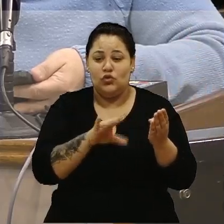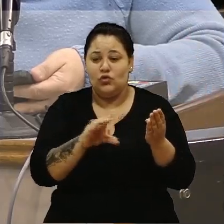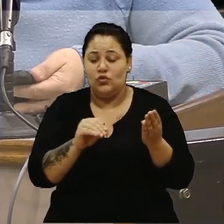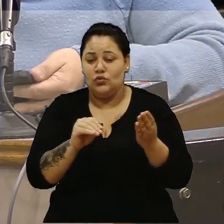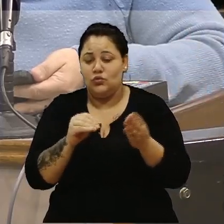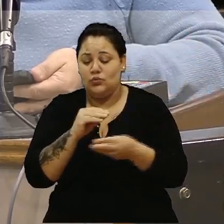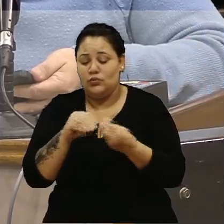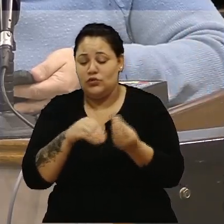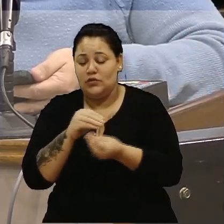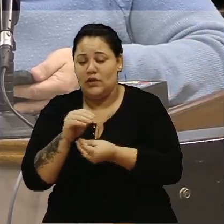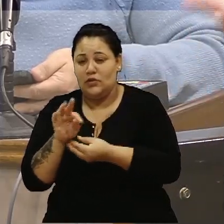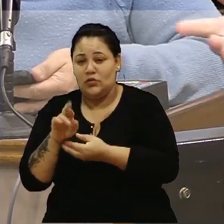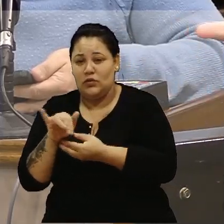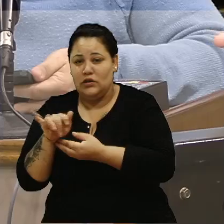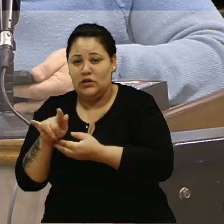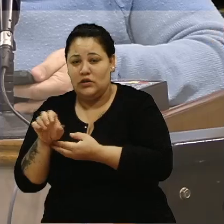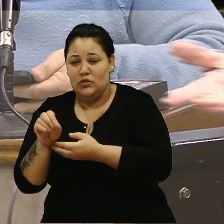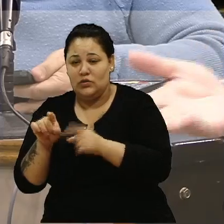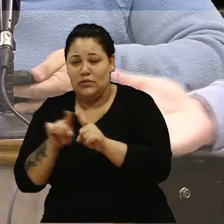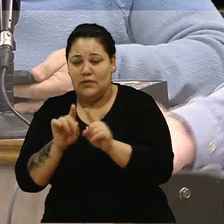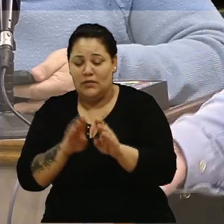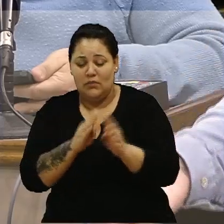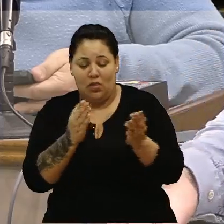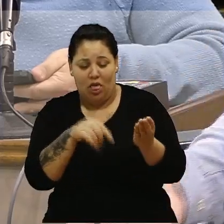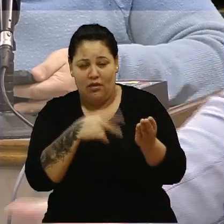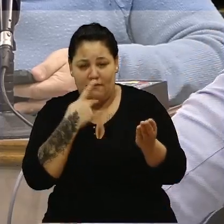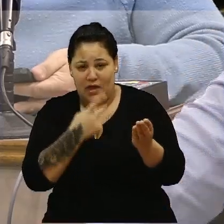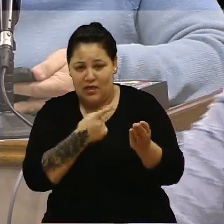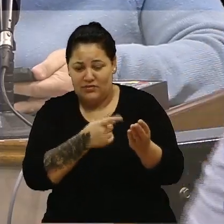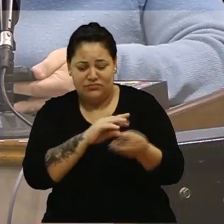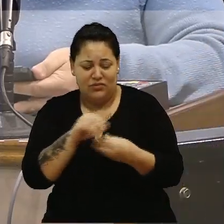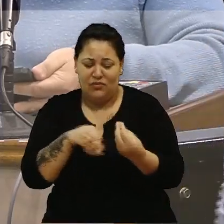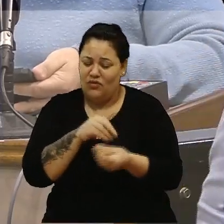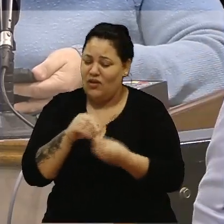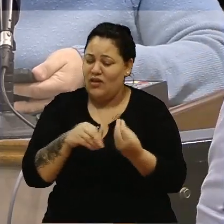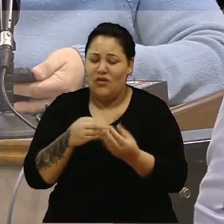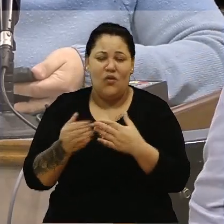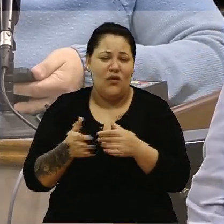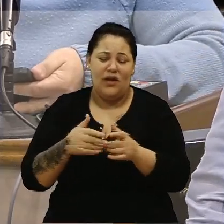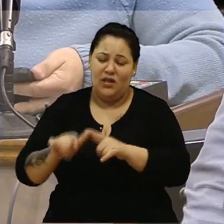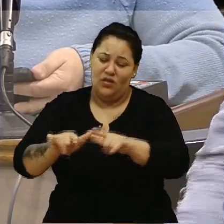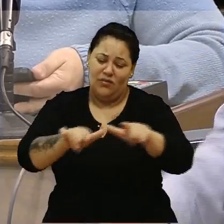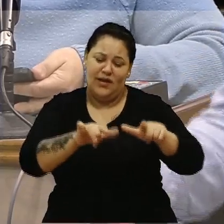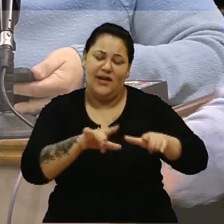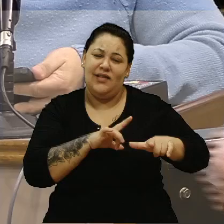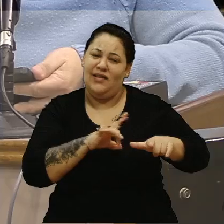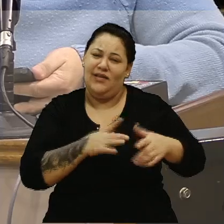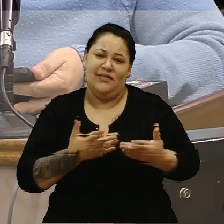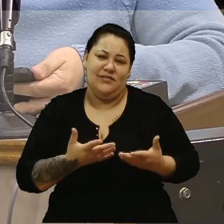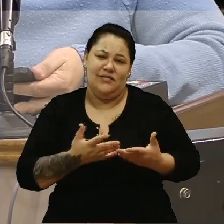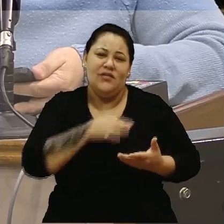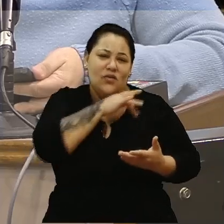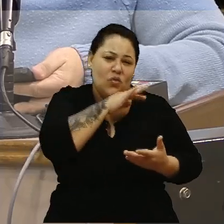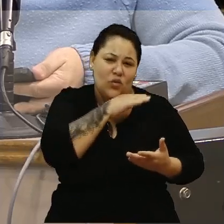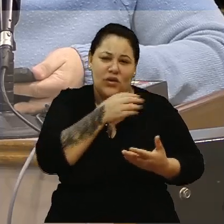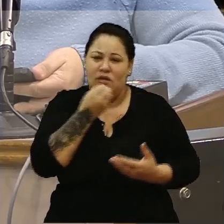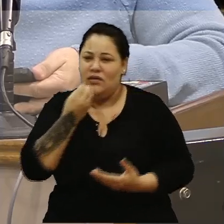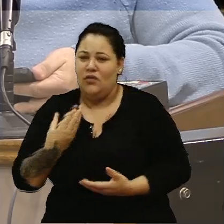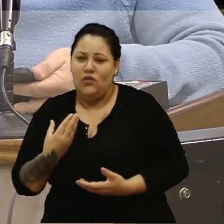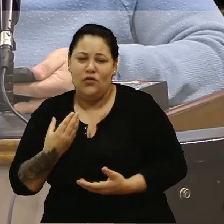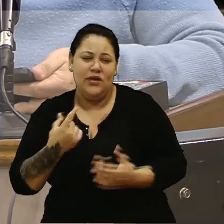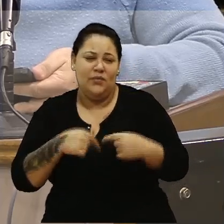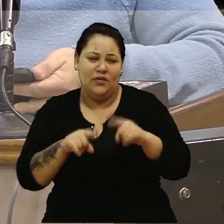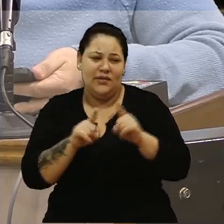religiões, nas igrejas, seja na CBF, na polícia, em todo lugar tem. Então, assim, ó, que cada um que